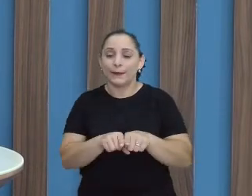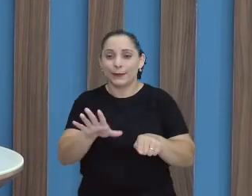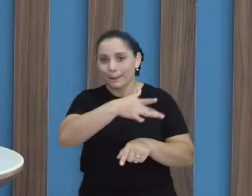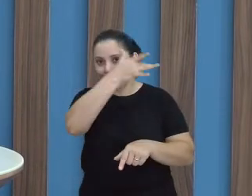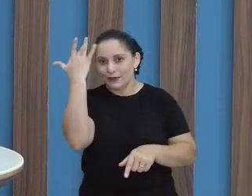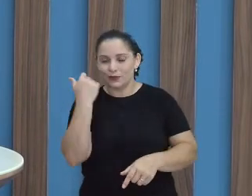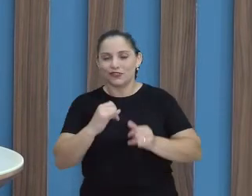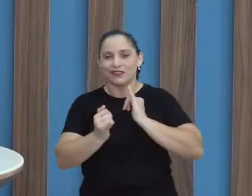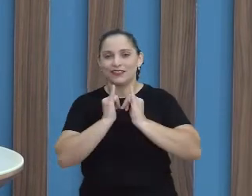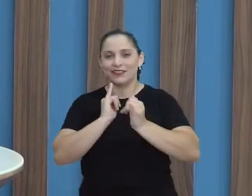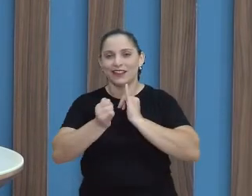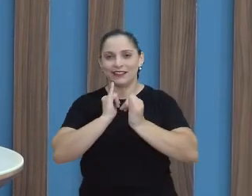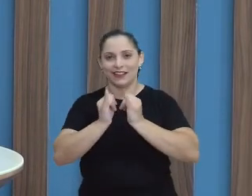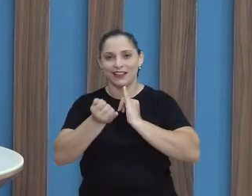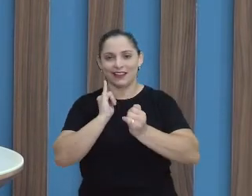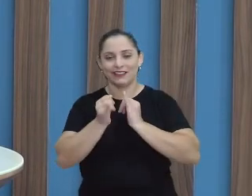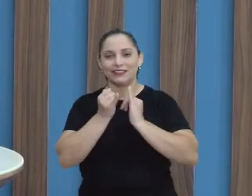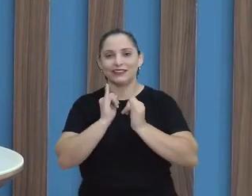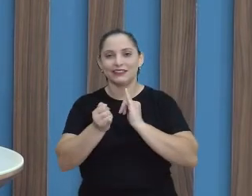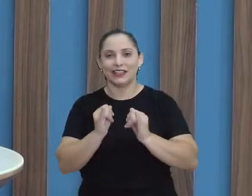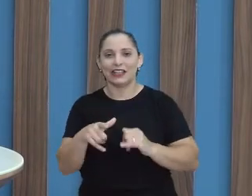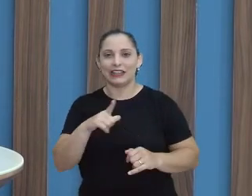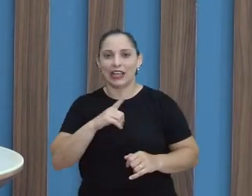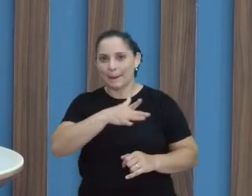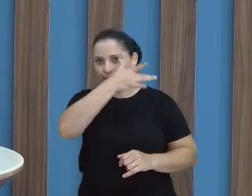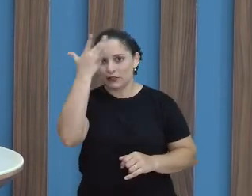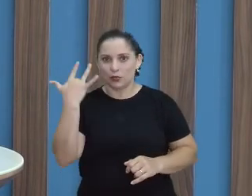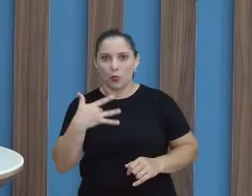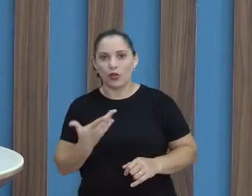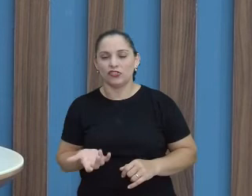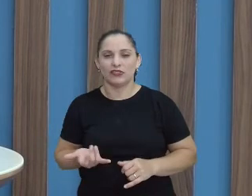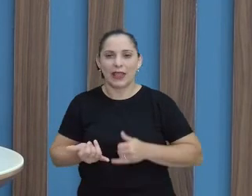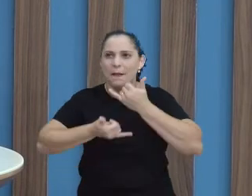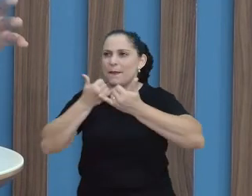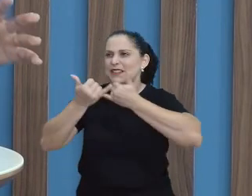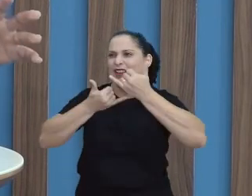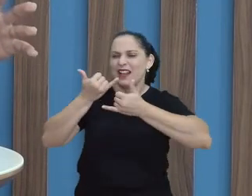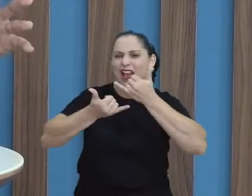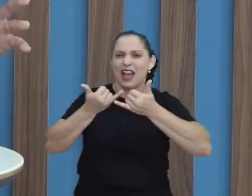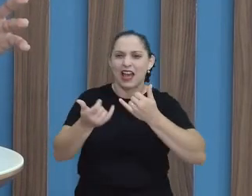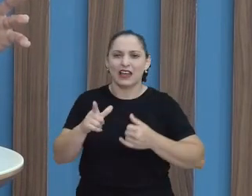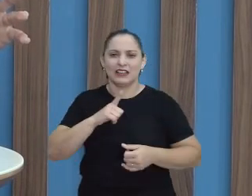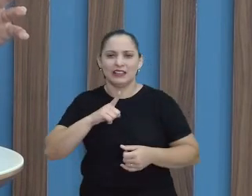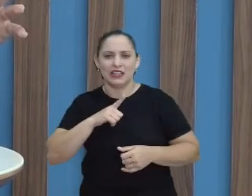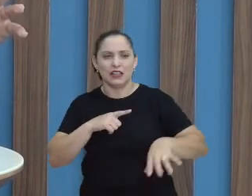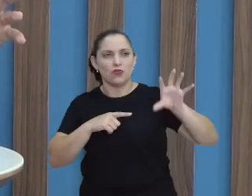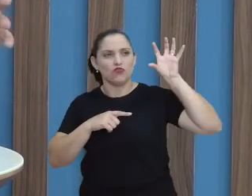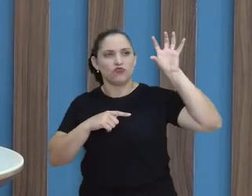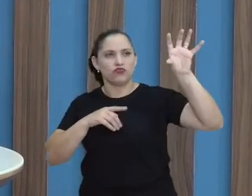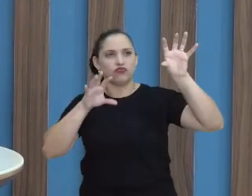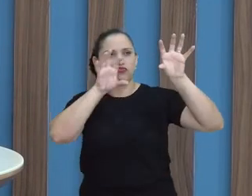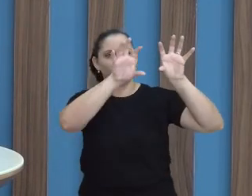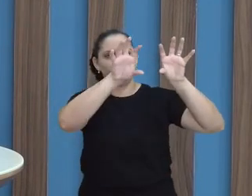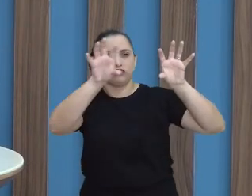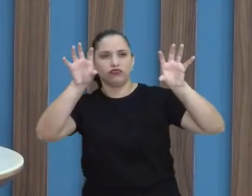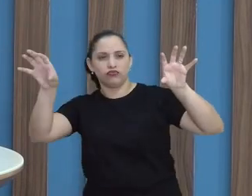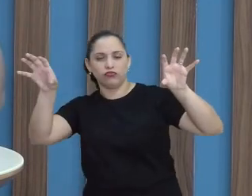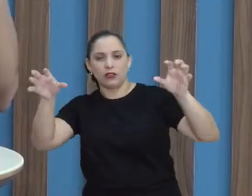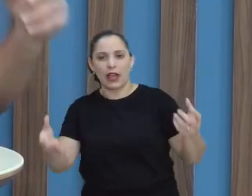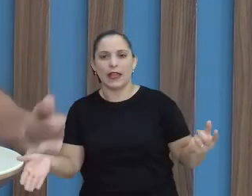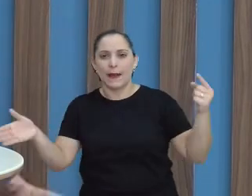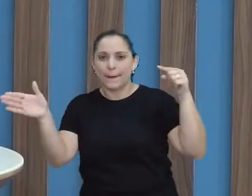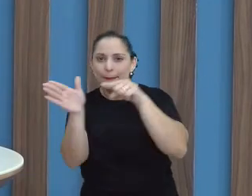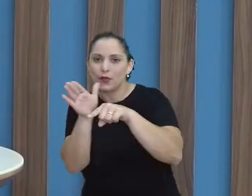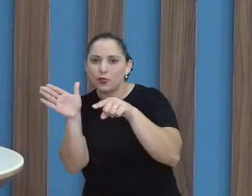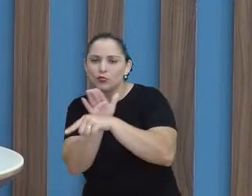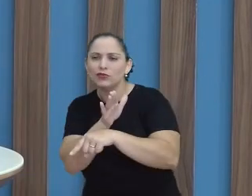com esses problemas que o Tiago trouxe, avacalham também, né? Colocam um trevo de 4 folhas, mas no final a pergunta é um trevo com